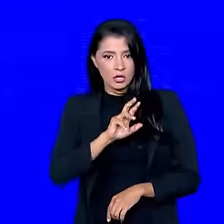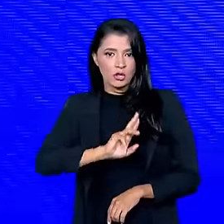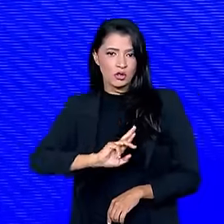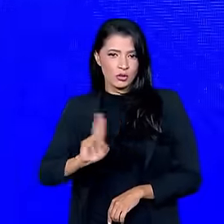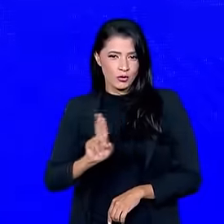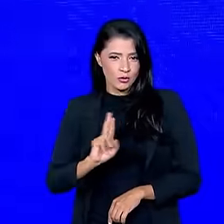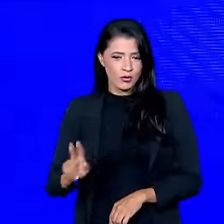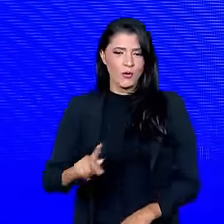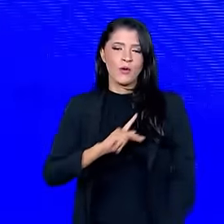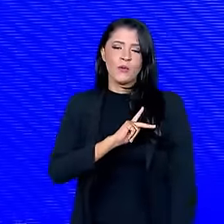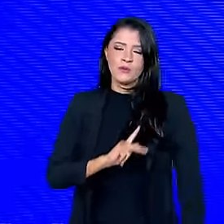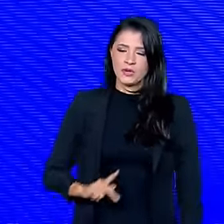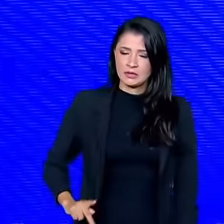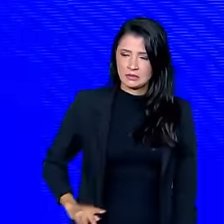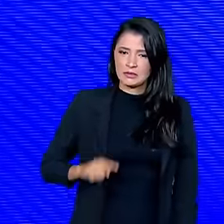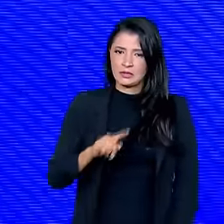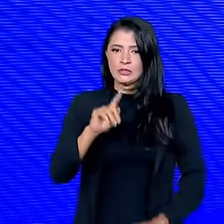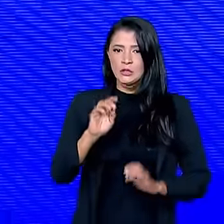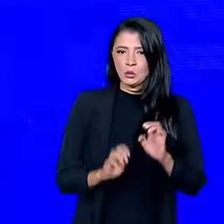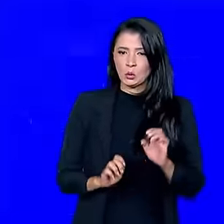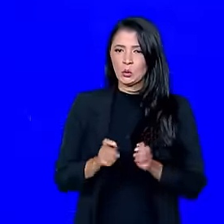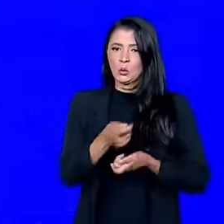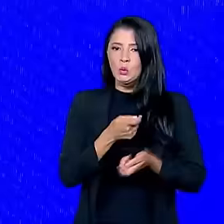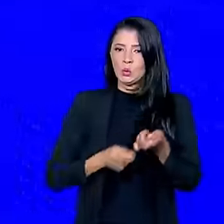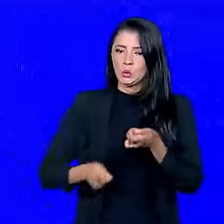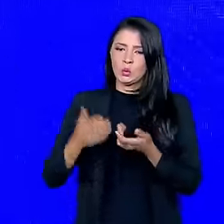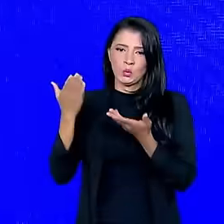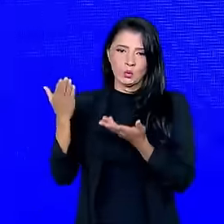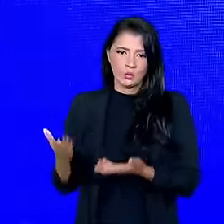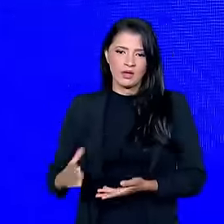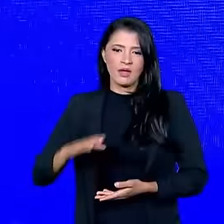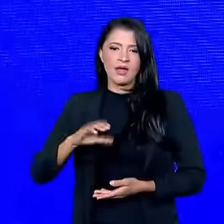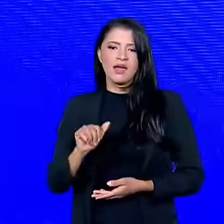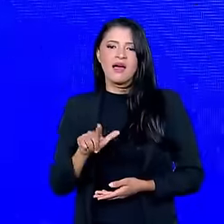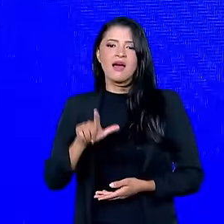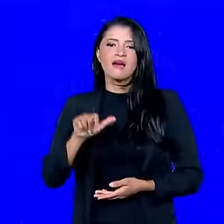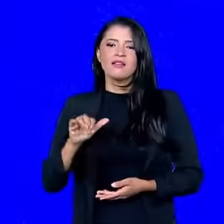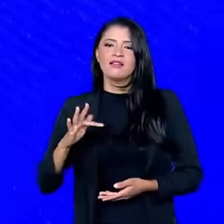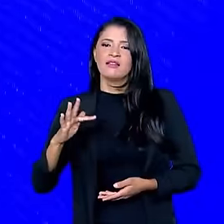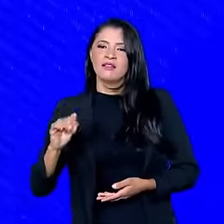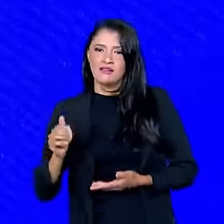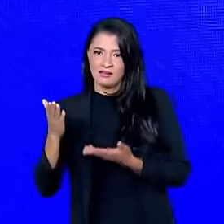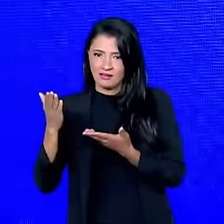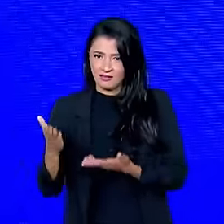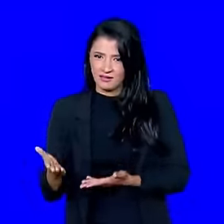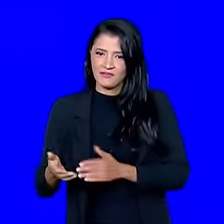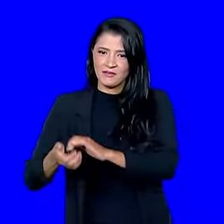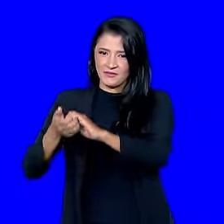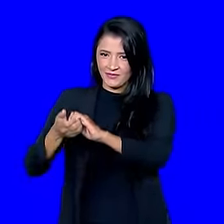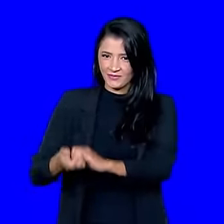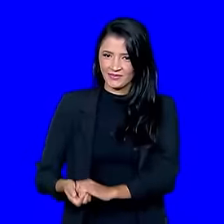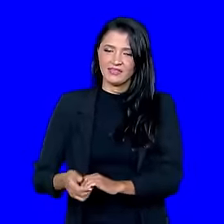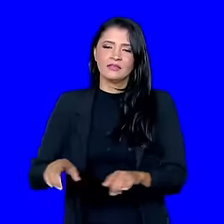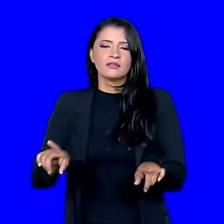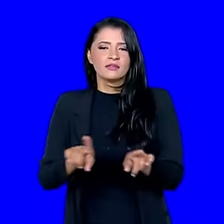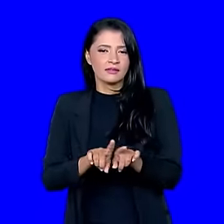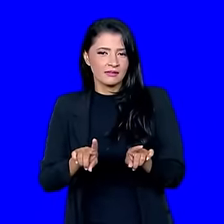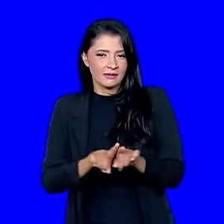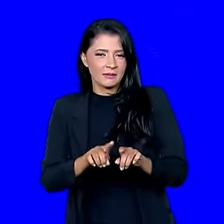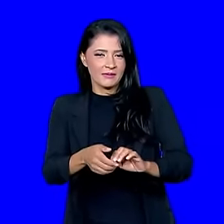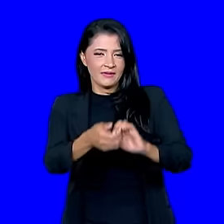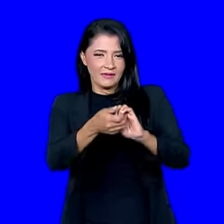presidente da Câmara de Indústria e Comércio, Sheikh Khalifa Al Thani. Quero cumprimentar